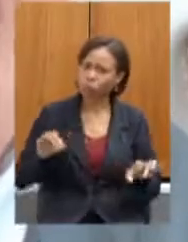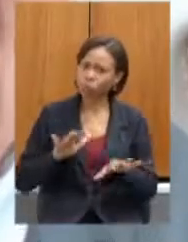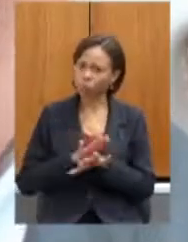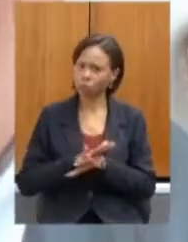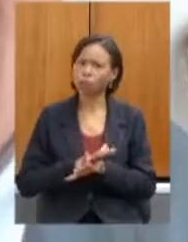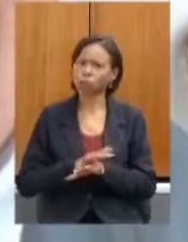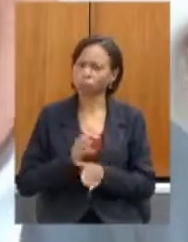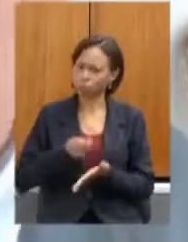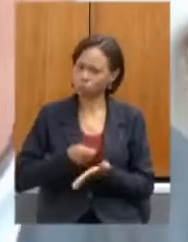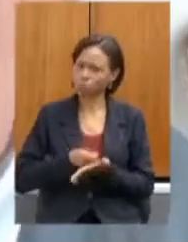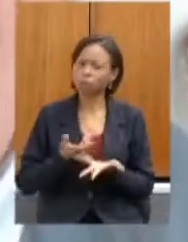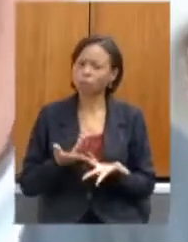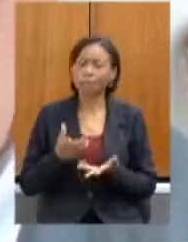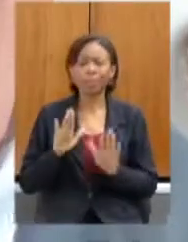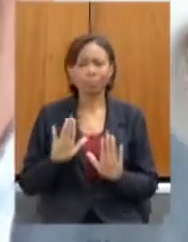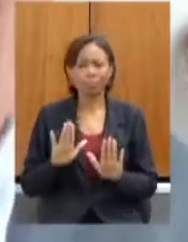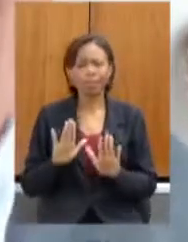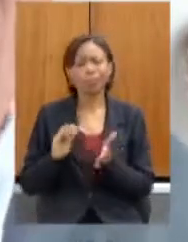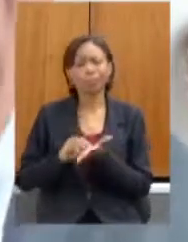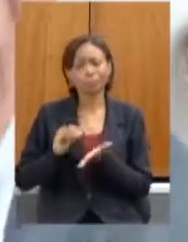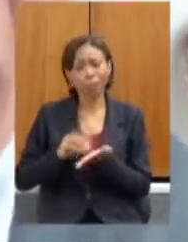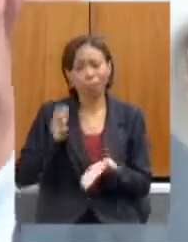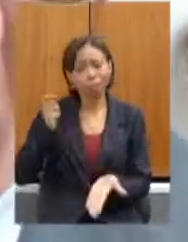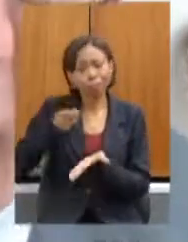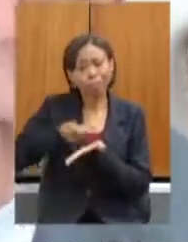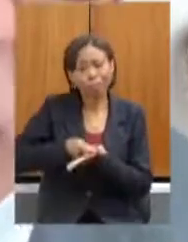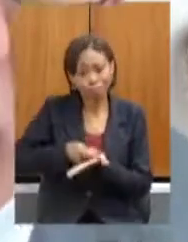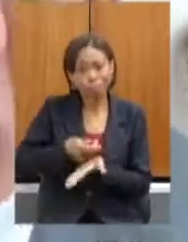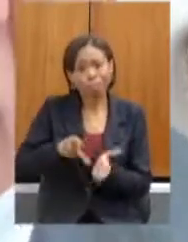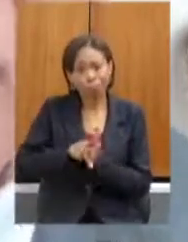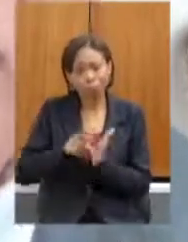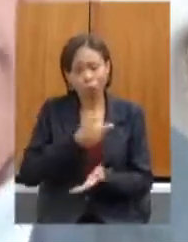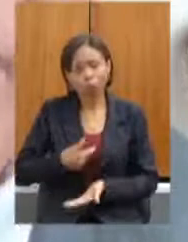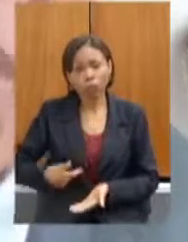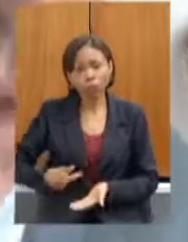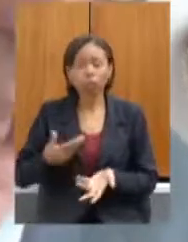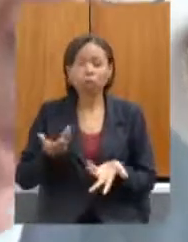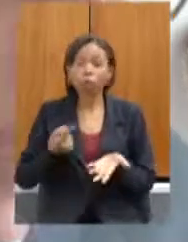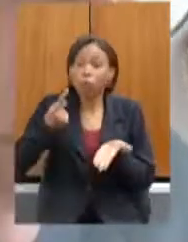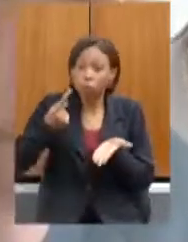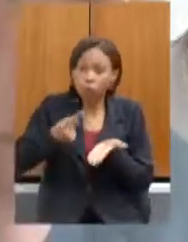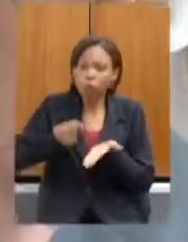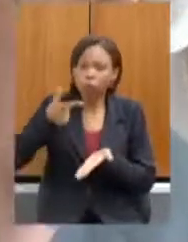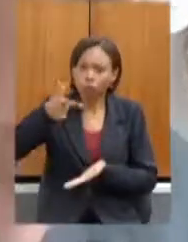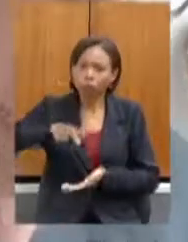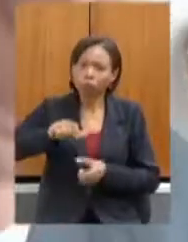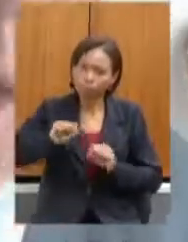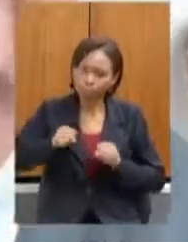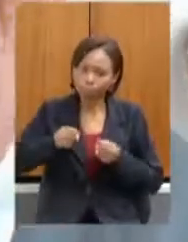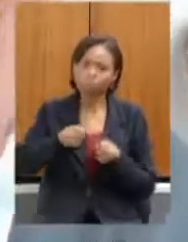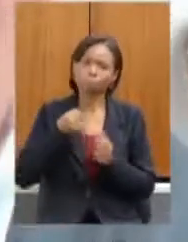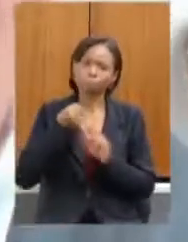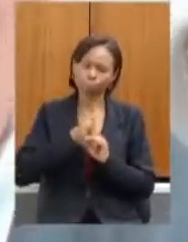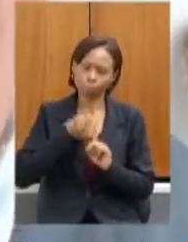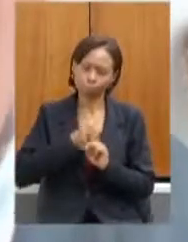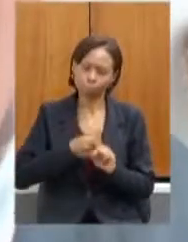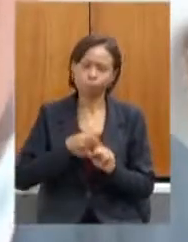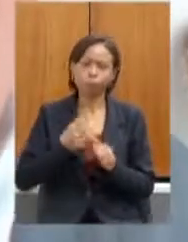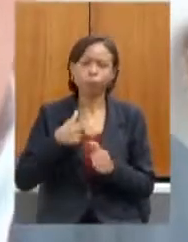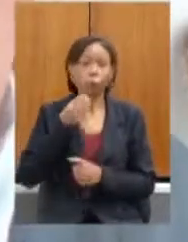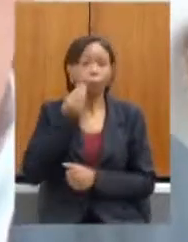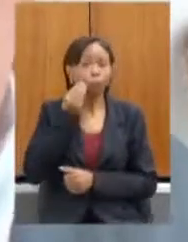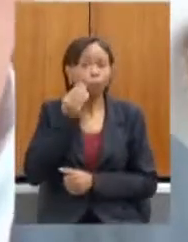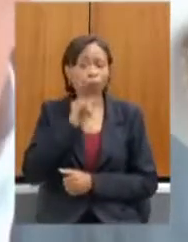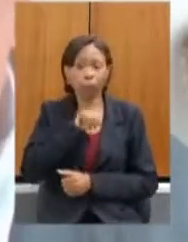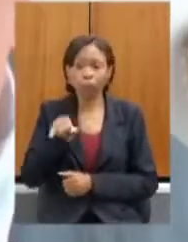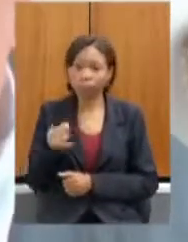resolução do estado que falta terminar o pagamento e fica aqui mais uma vez o nosso compromisso de estar junto nessa luta e eu aproveito aqui